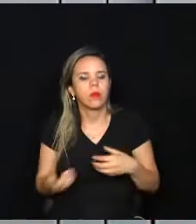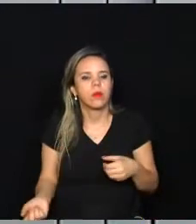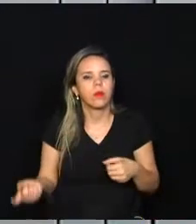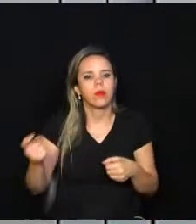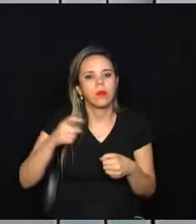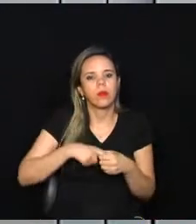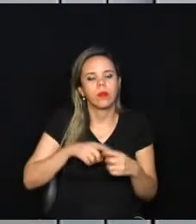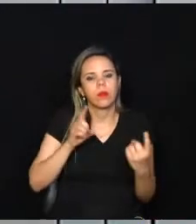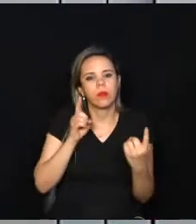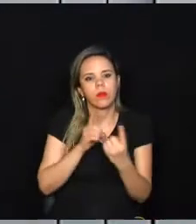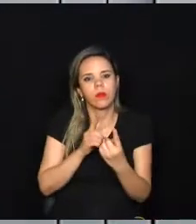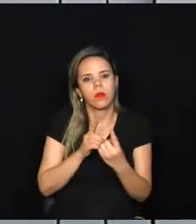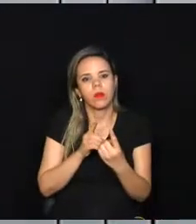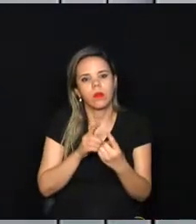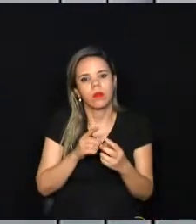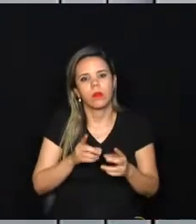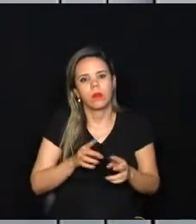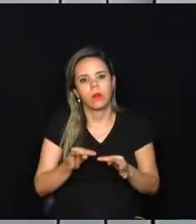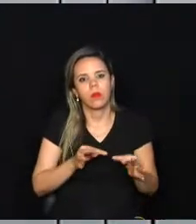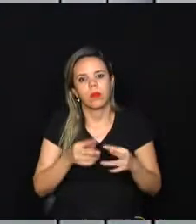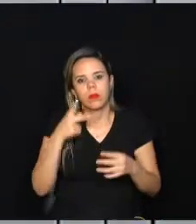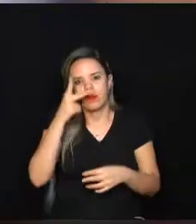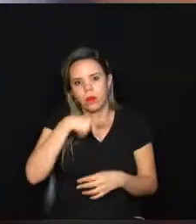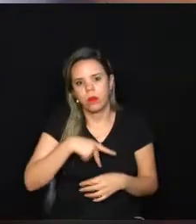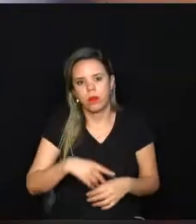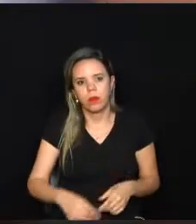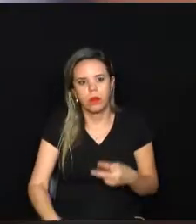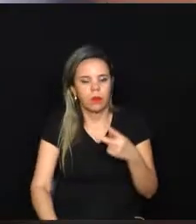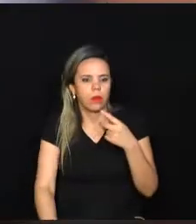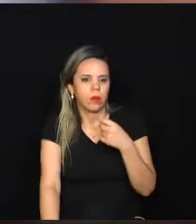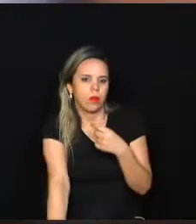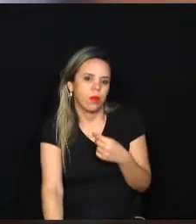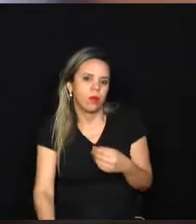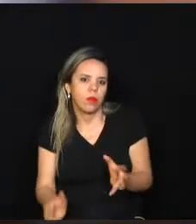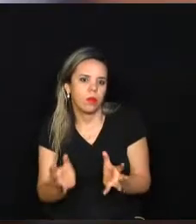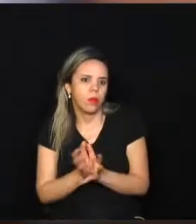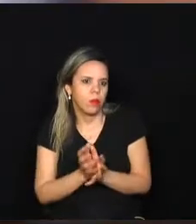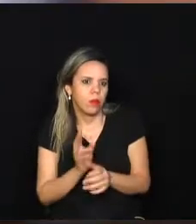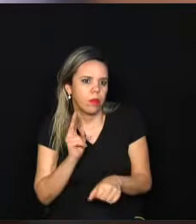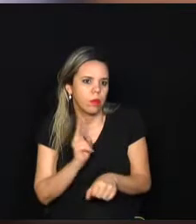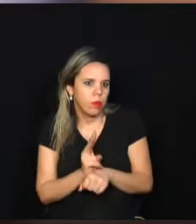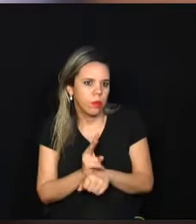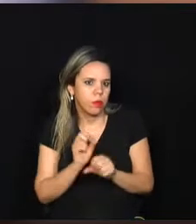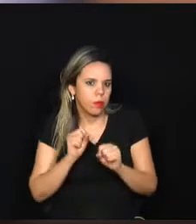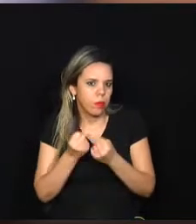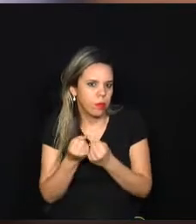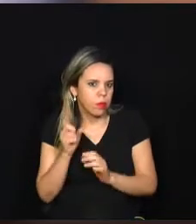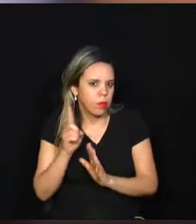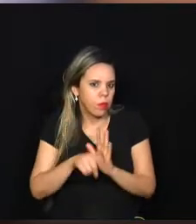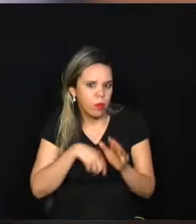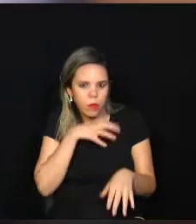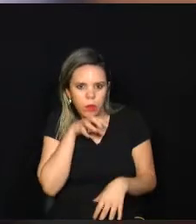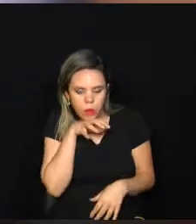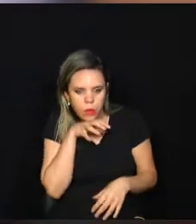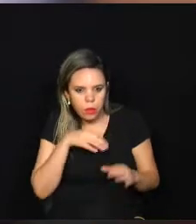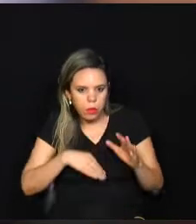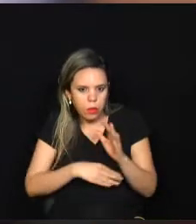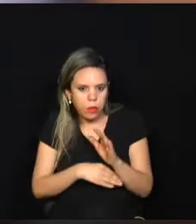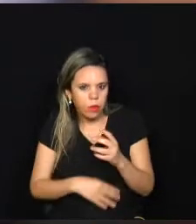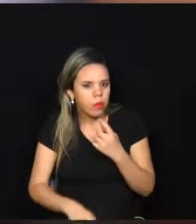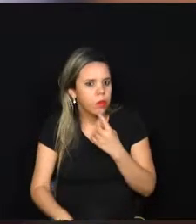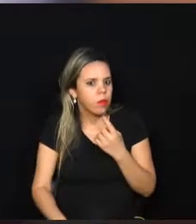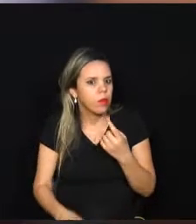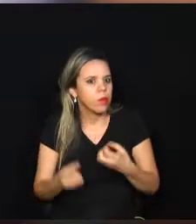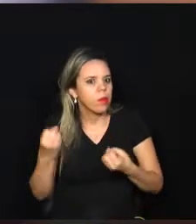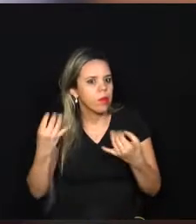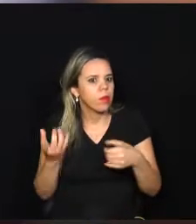do atendimento do Castra Móvel no município. A Comissão Permanente de Proteção e Defesa dos Direitos dos Animais da Câmara de Campinas